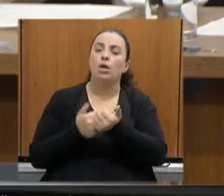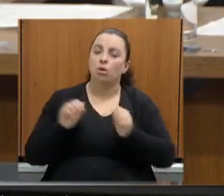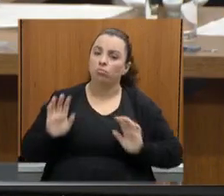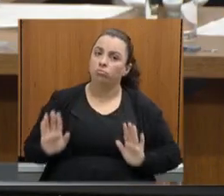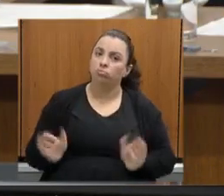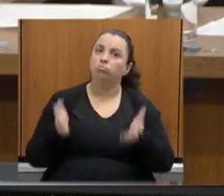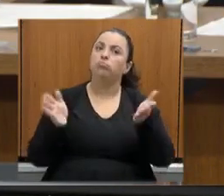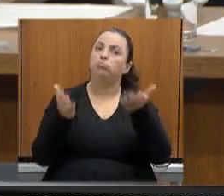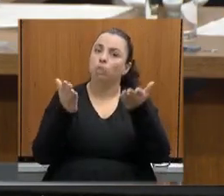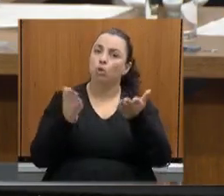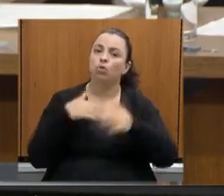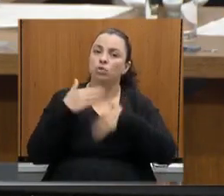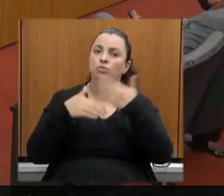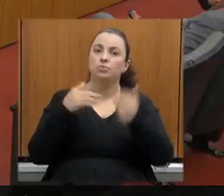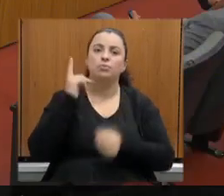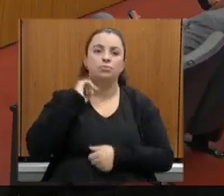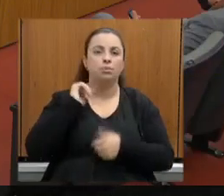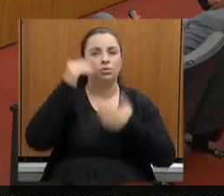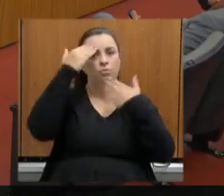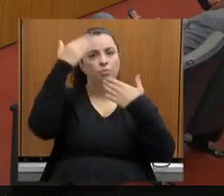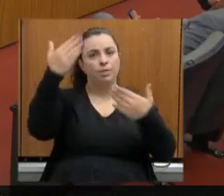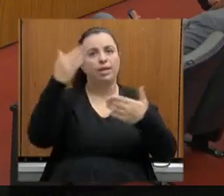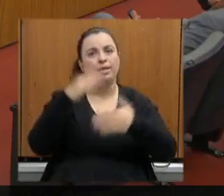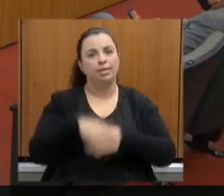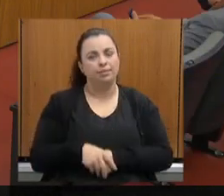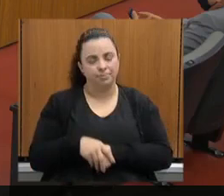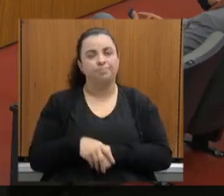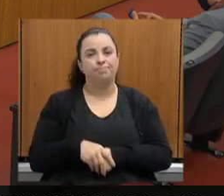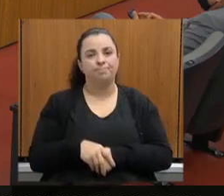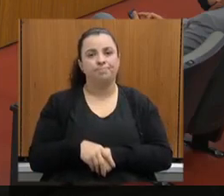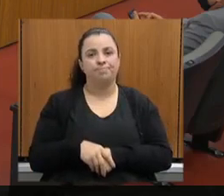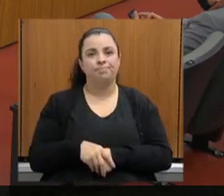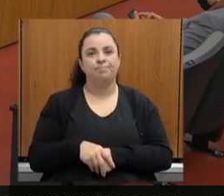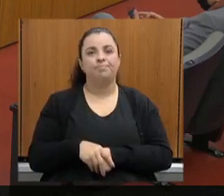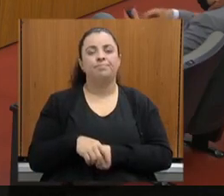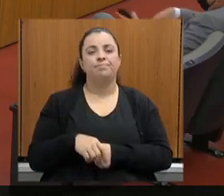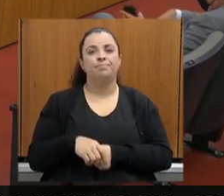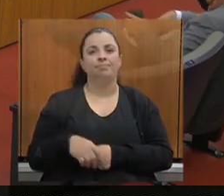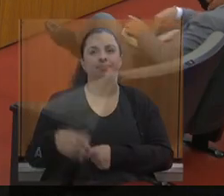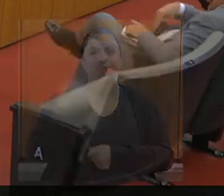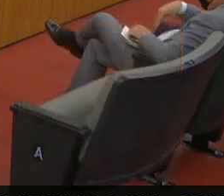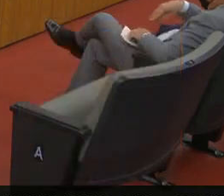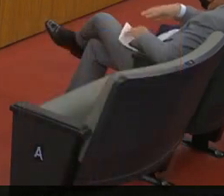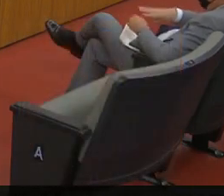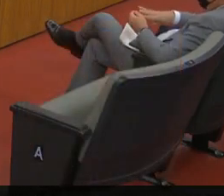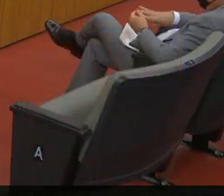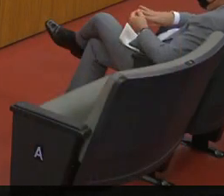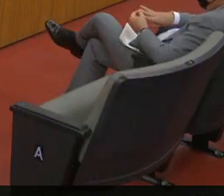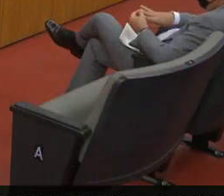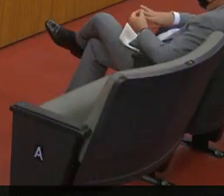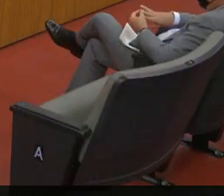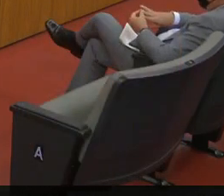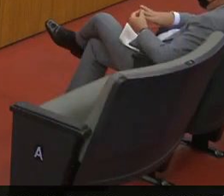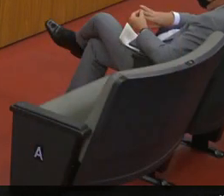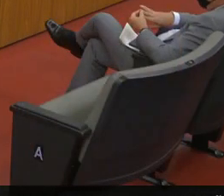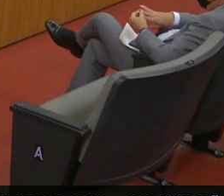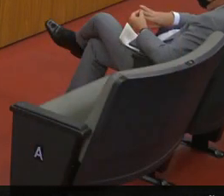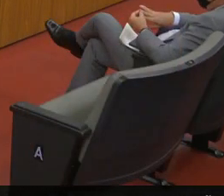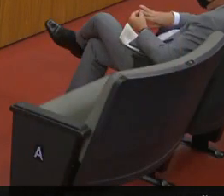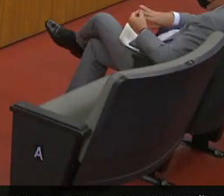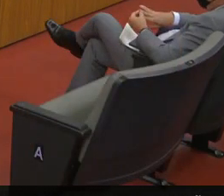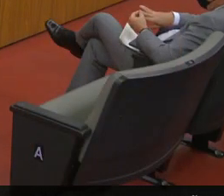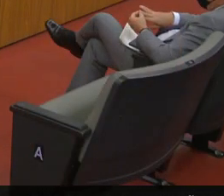indutora do desenvolvimento de Minas no dia de uma penada tá agradecemos o presidente da Cemig o